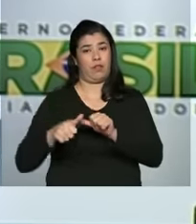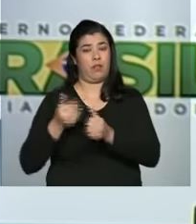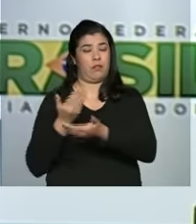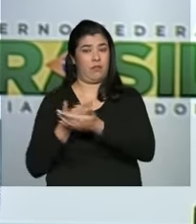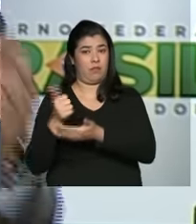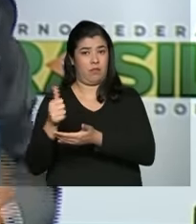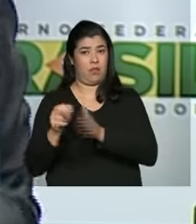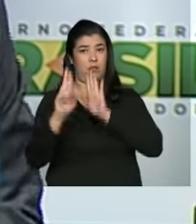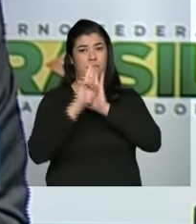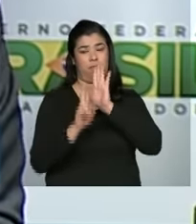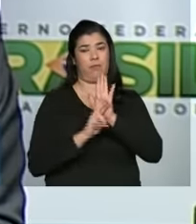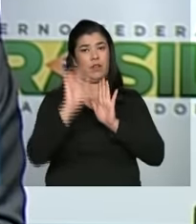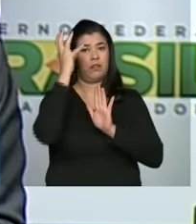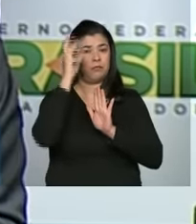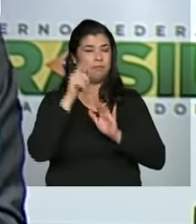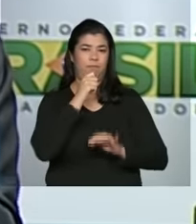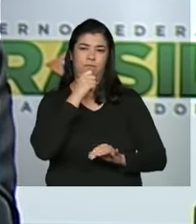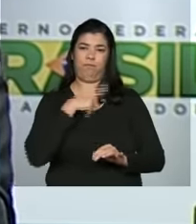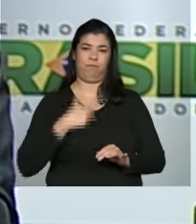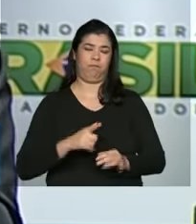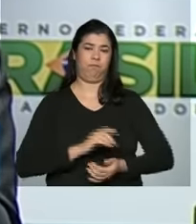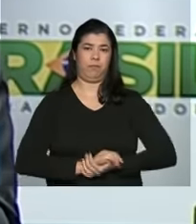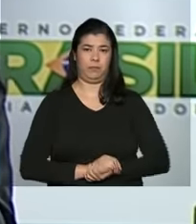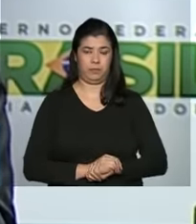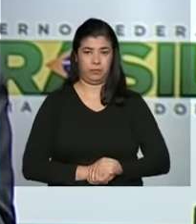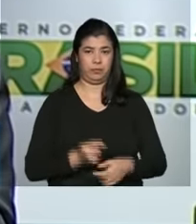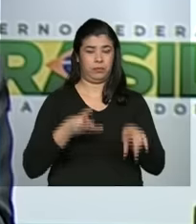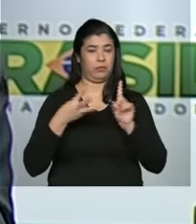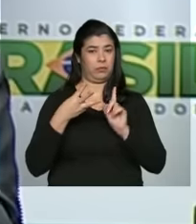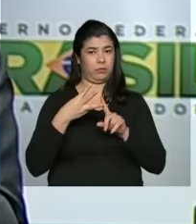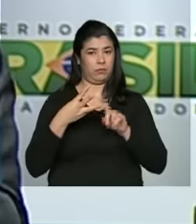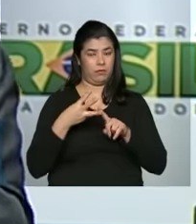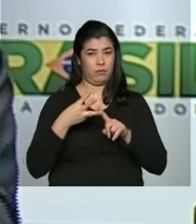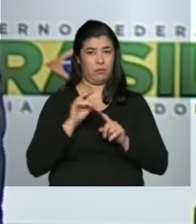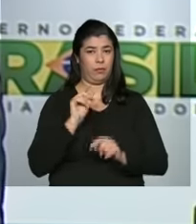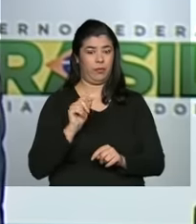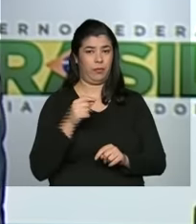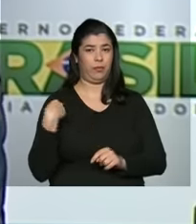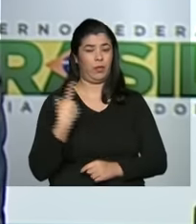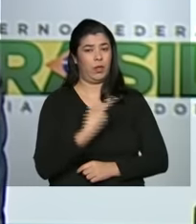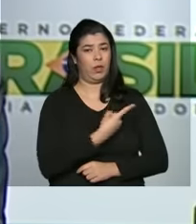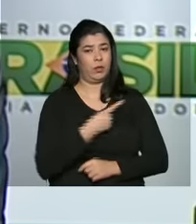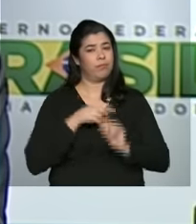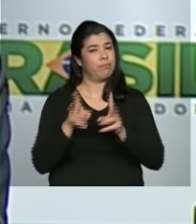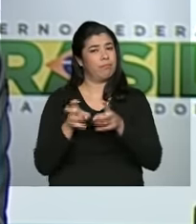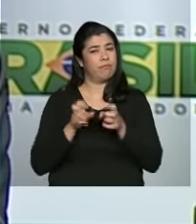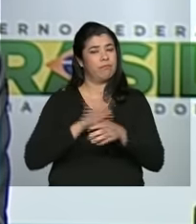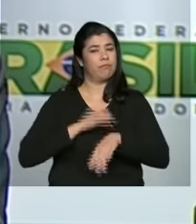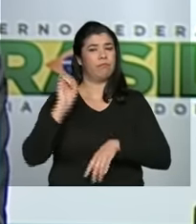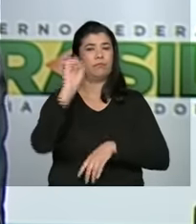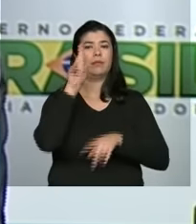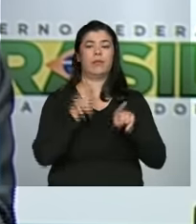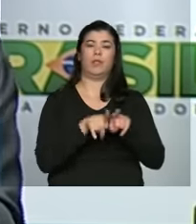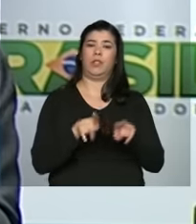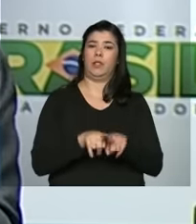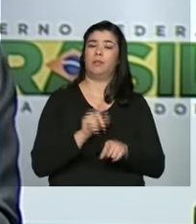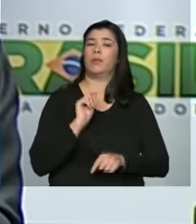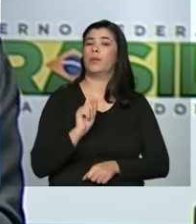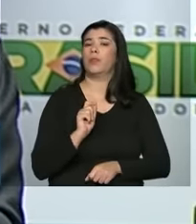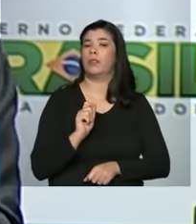não há regra definida o terceiro ponto nós consideramos Talvez o mais importante de